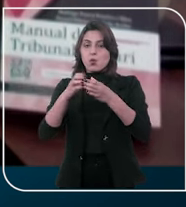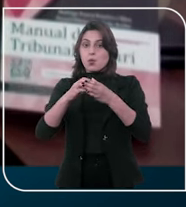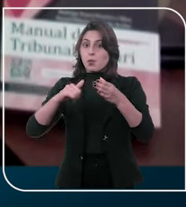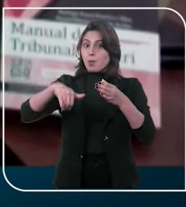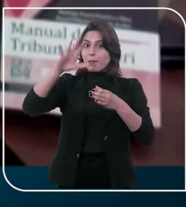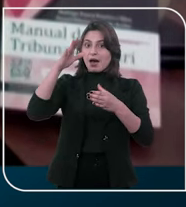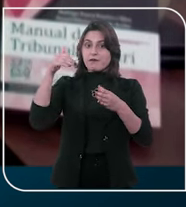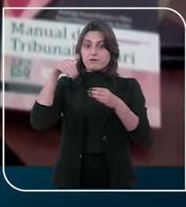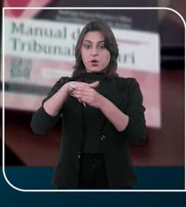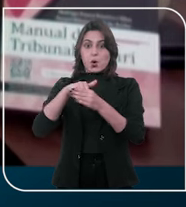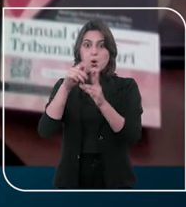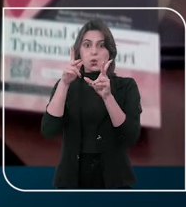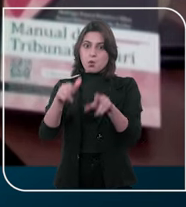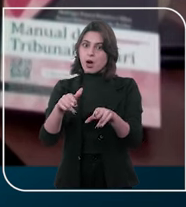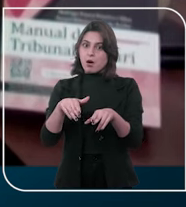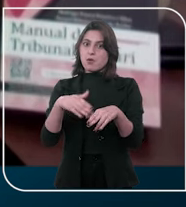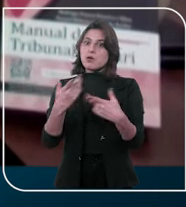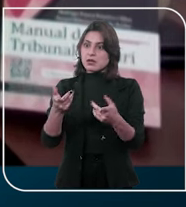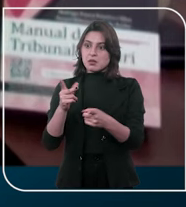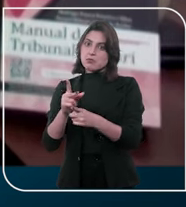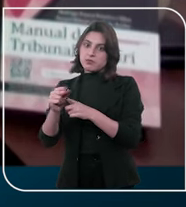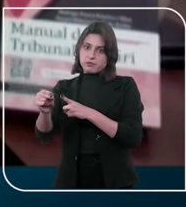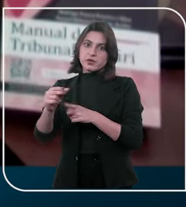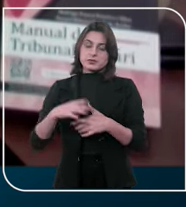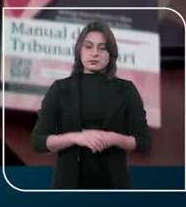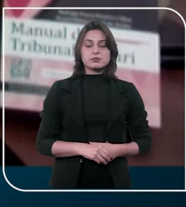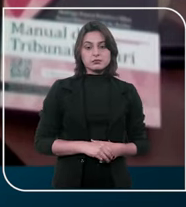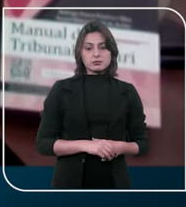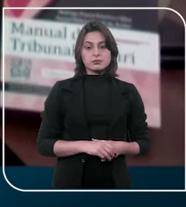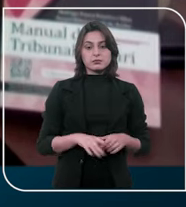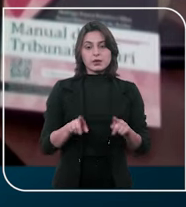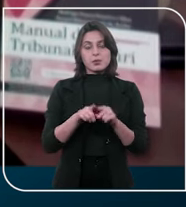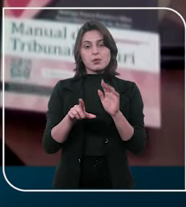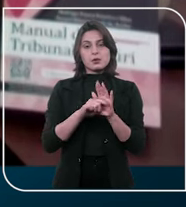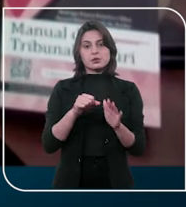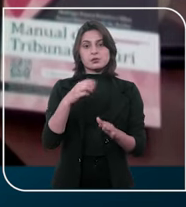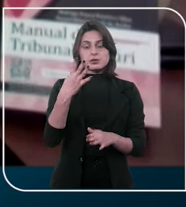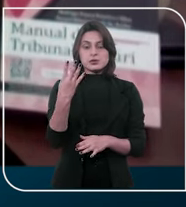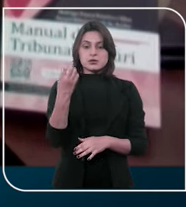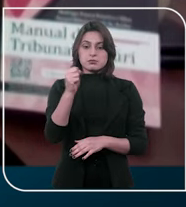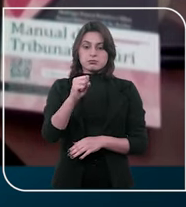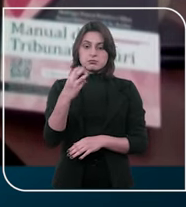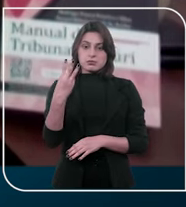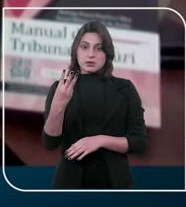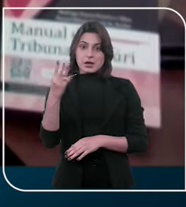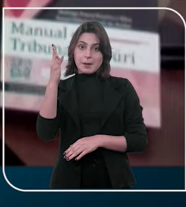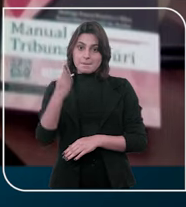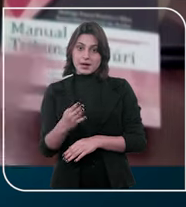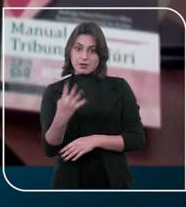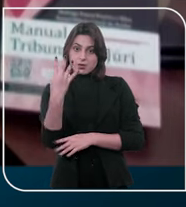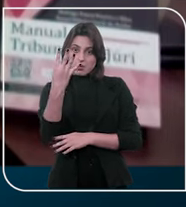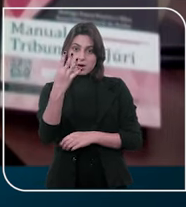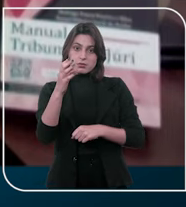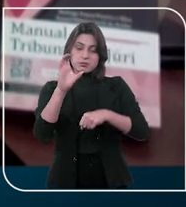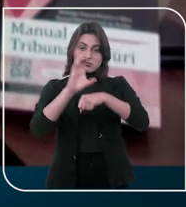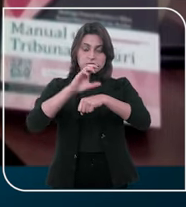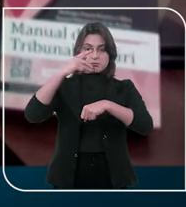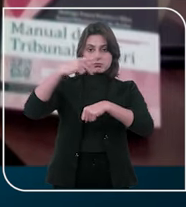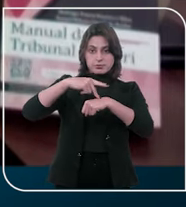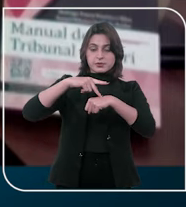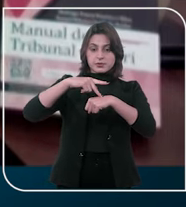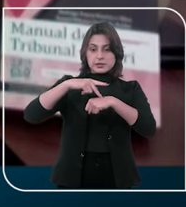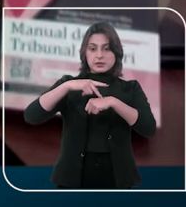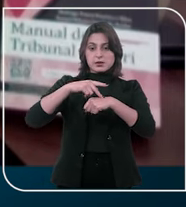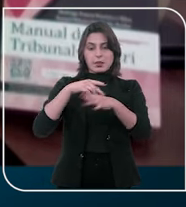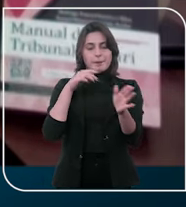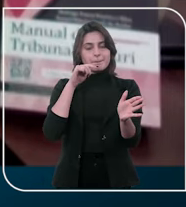certa ordem, que está lá no artigo 483 e 484 do Código de Processo Penal. Então, se pergunta, por exemplo,